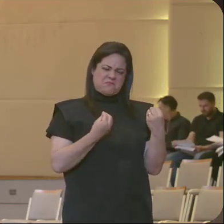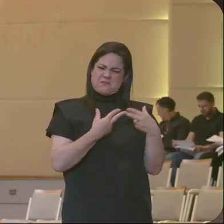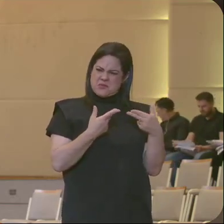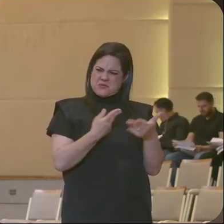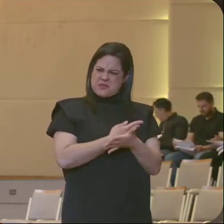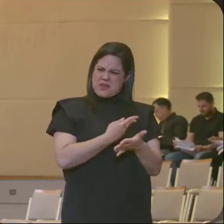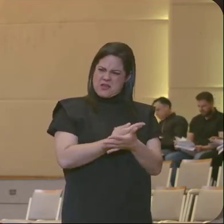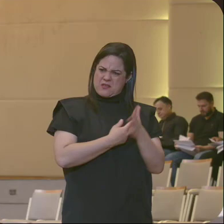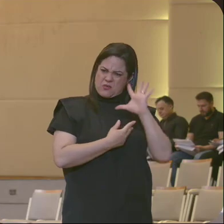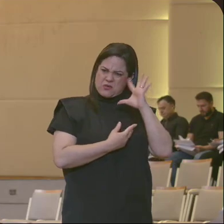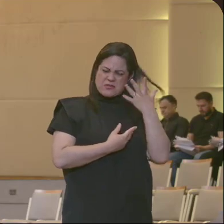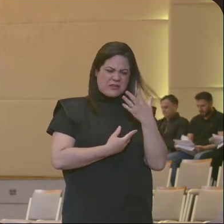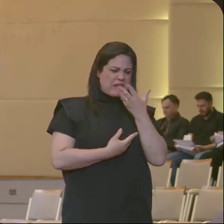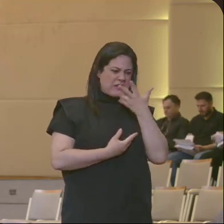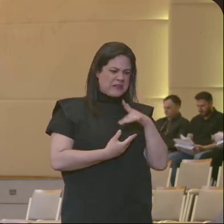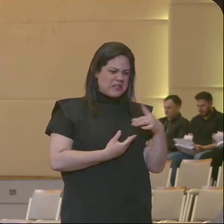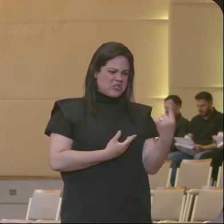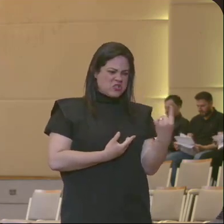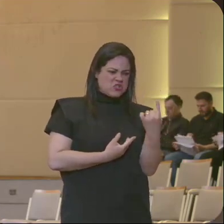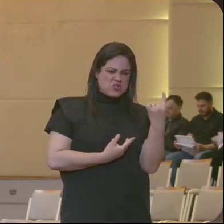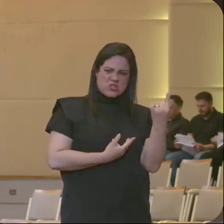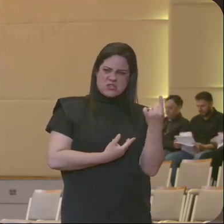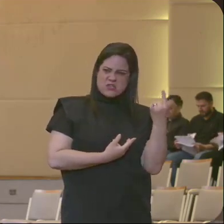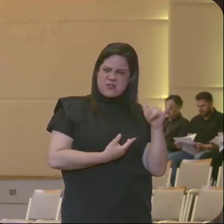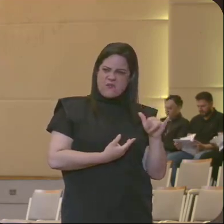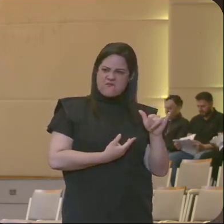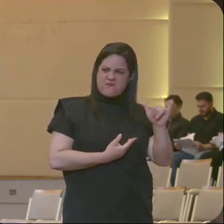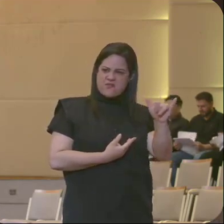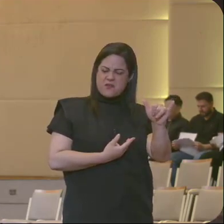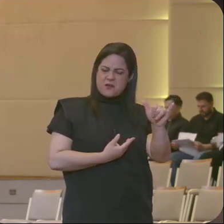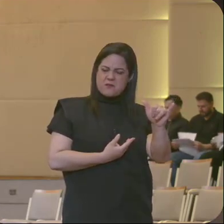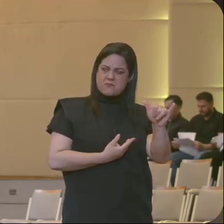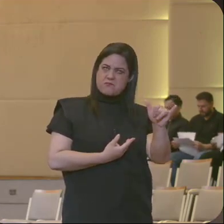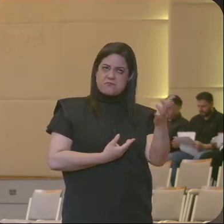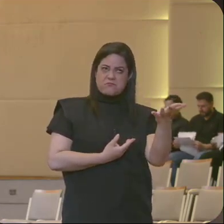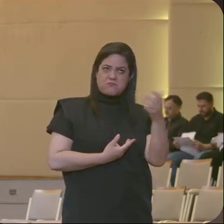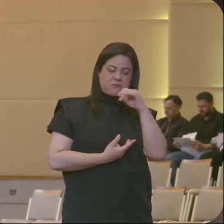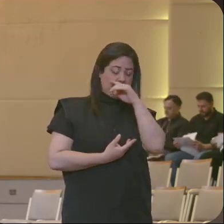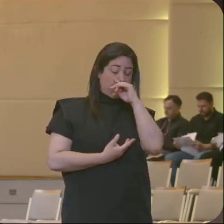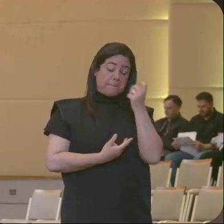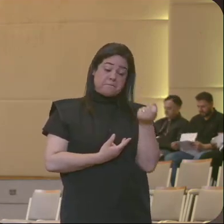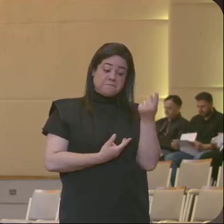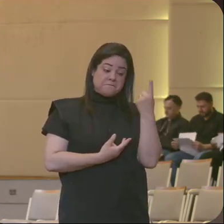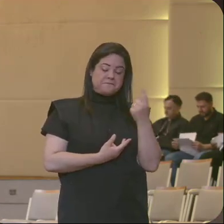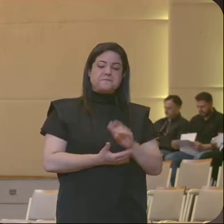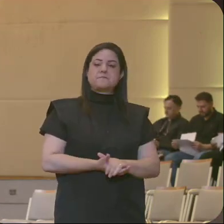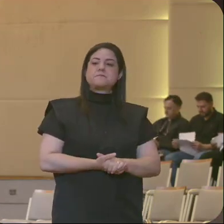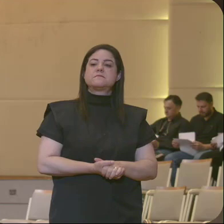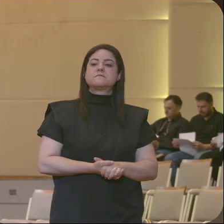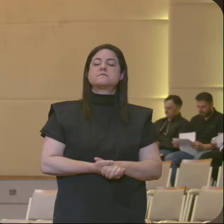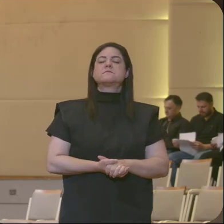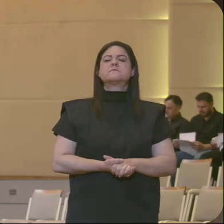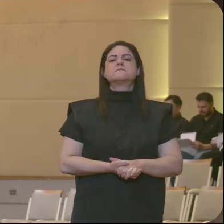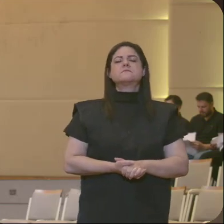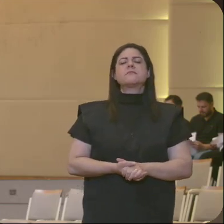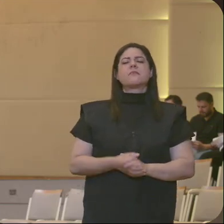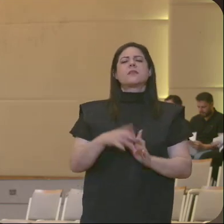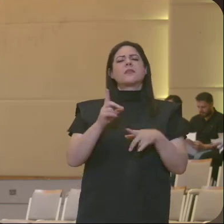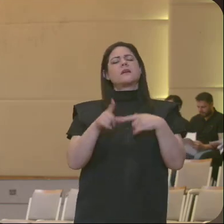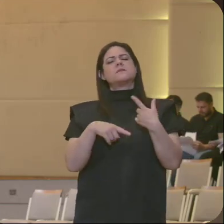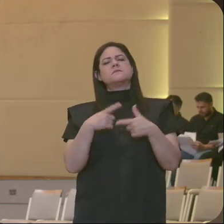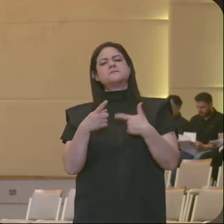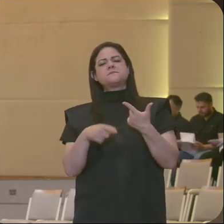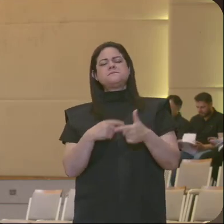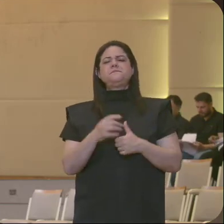errada acontecendo. Essa criança está sozinha no voo aqui. E aí, lá pelas